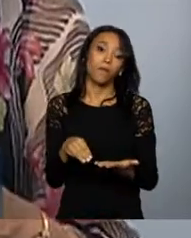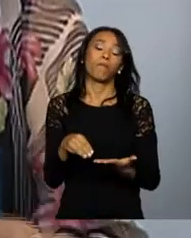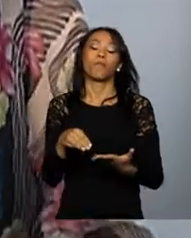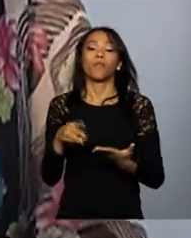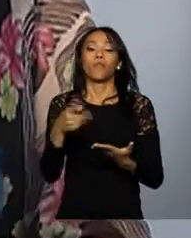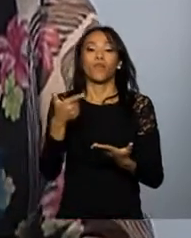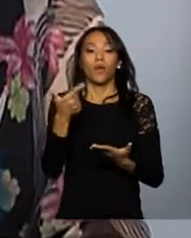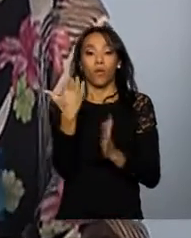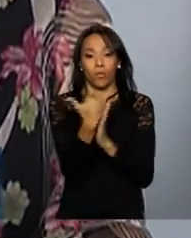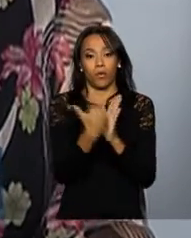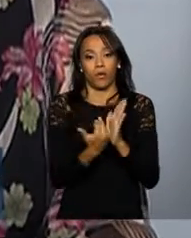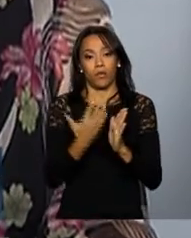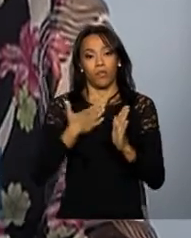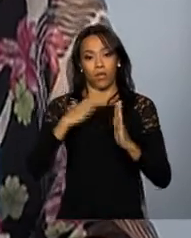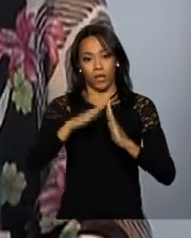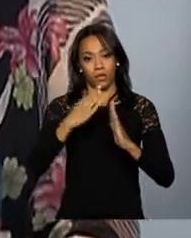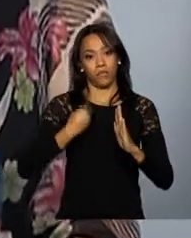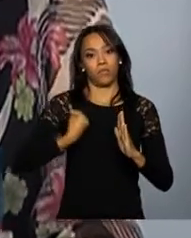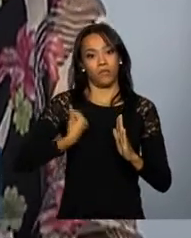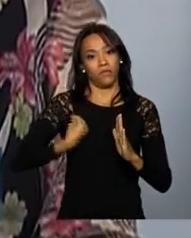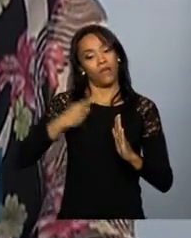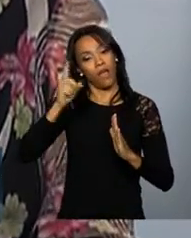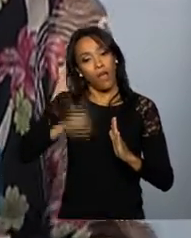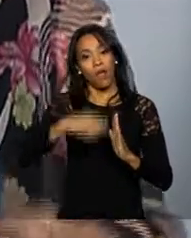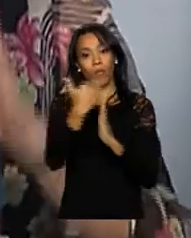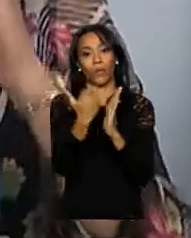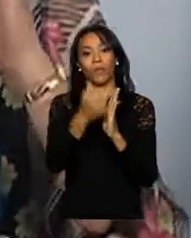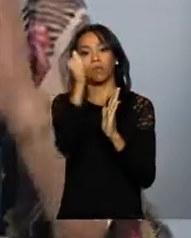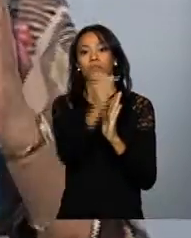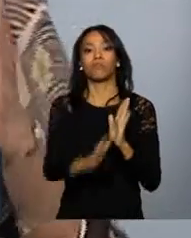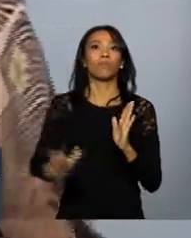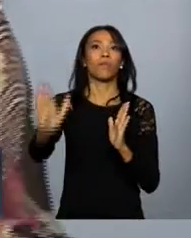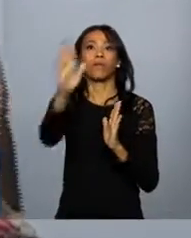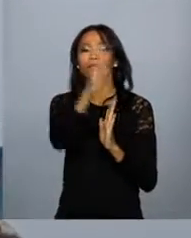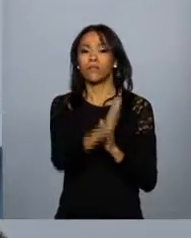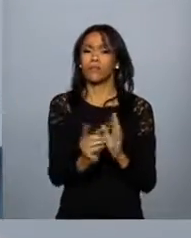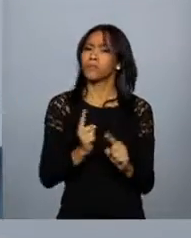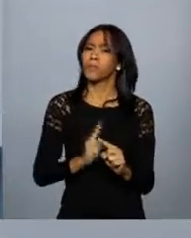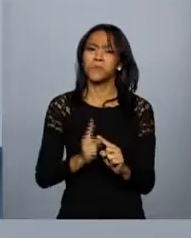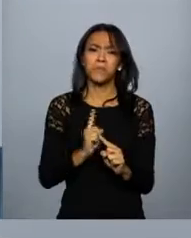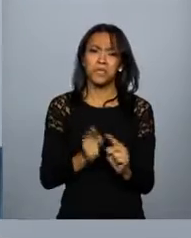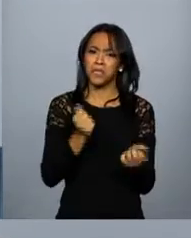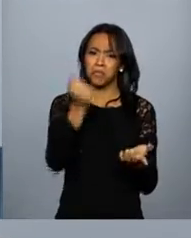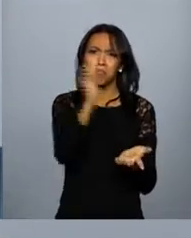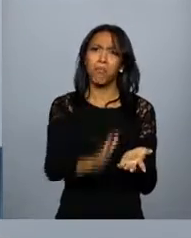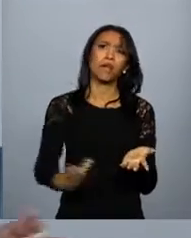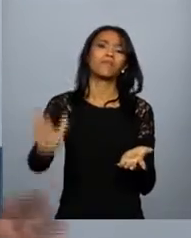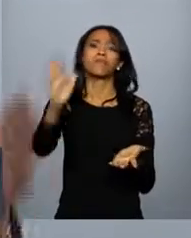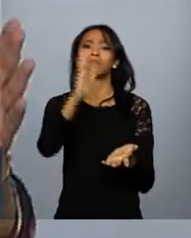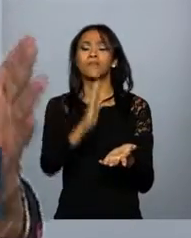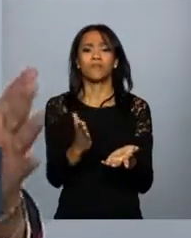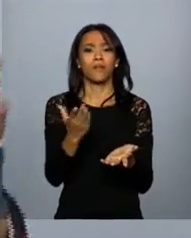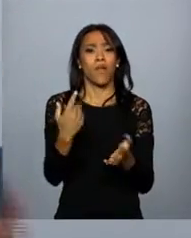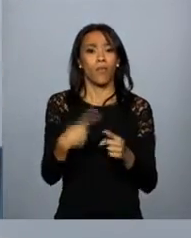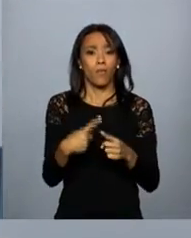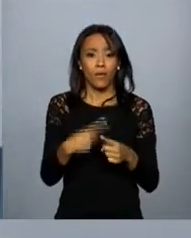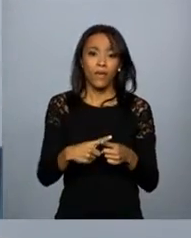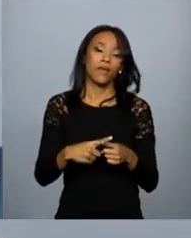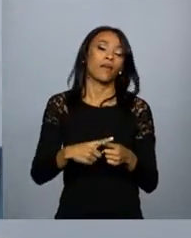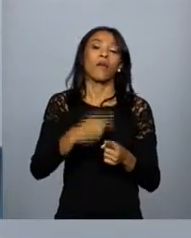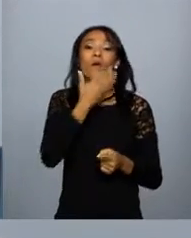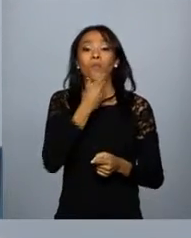Casa Minha Vida é um programa nacional. Por que que ele é nacional? Porque os brasileiros